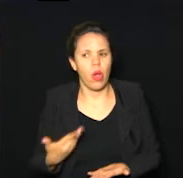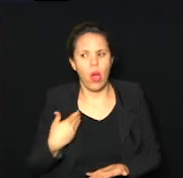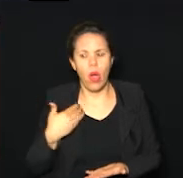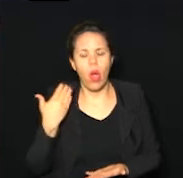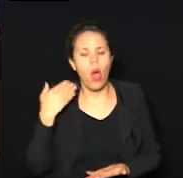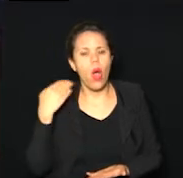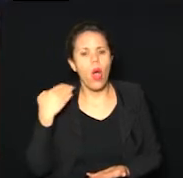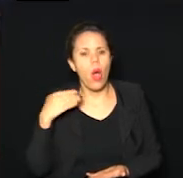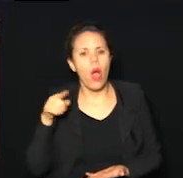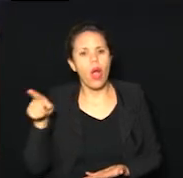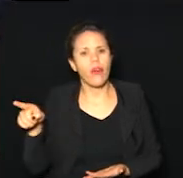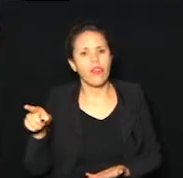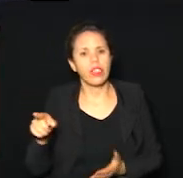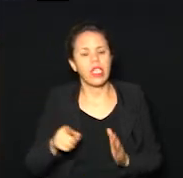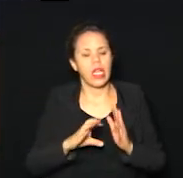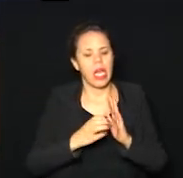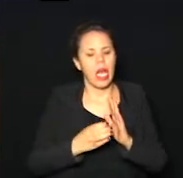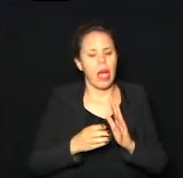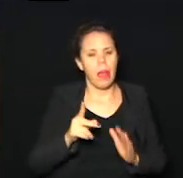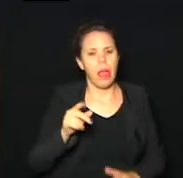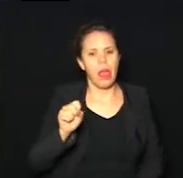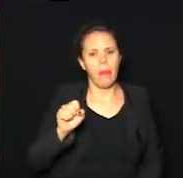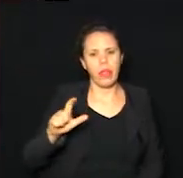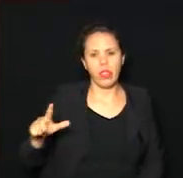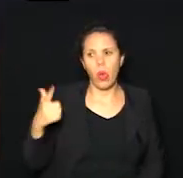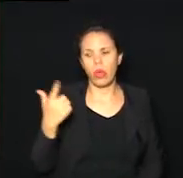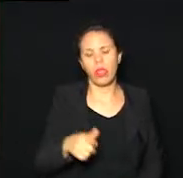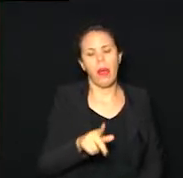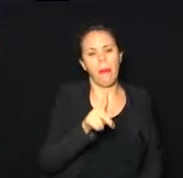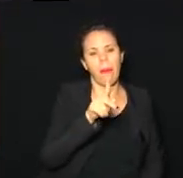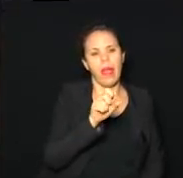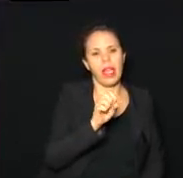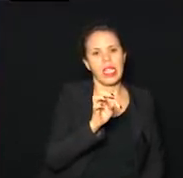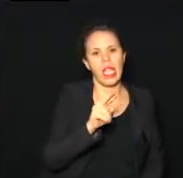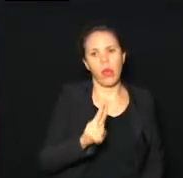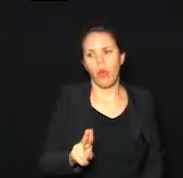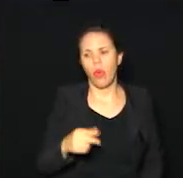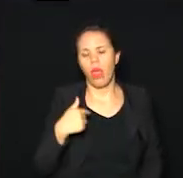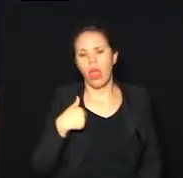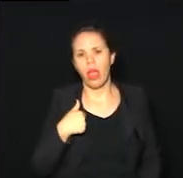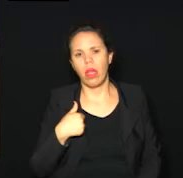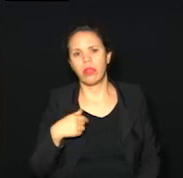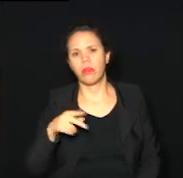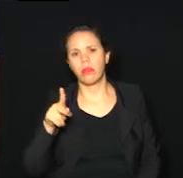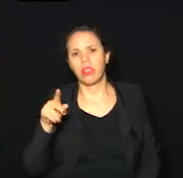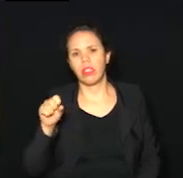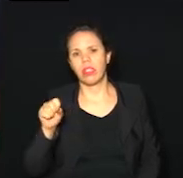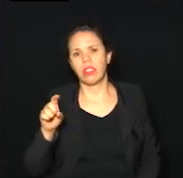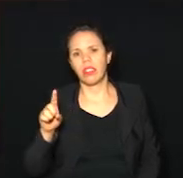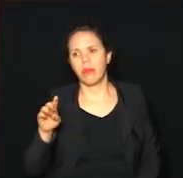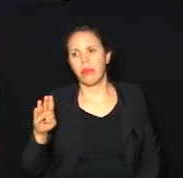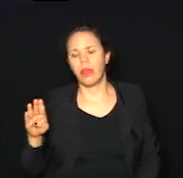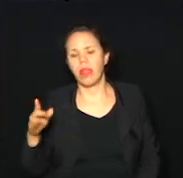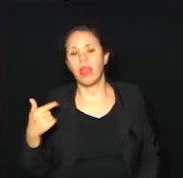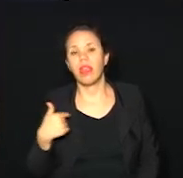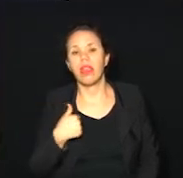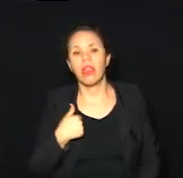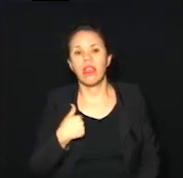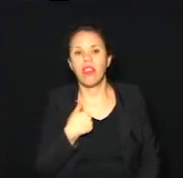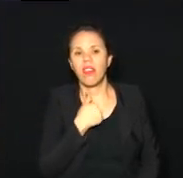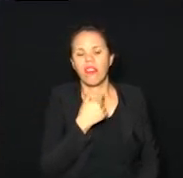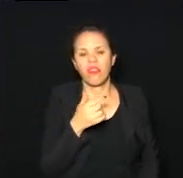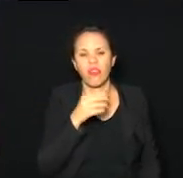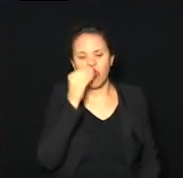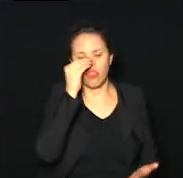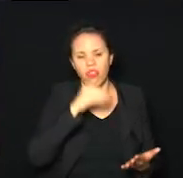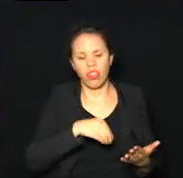por quê? Porque você é do PSOL, outra é do PSTU, outra é não sei da coisa, eu sou do PCdoB. E aí, velho, eu sou condenado por isso